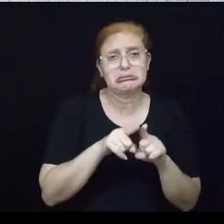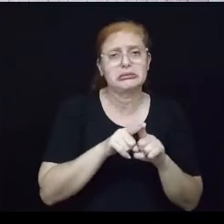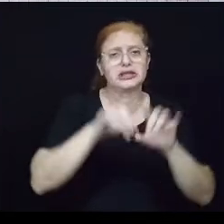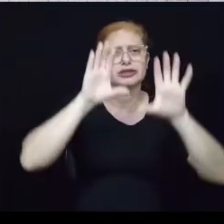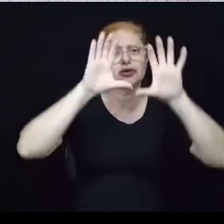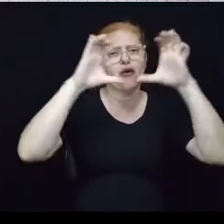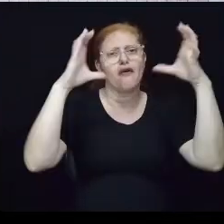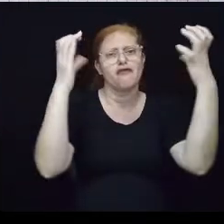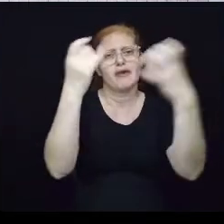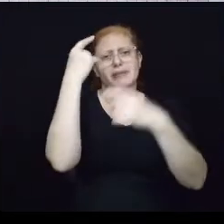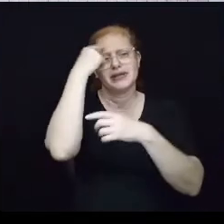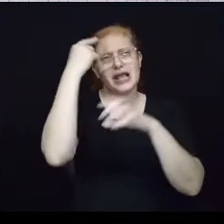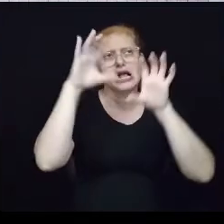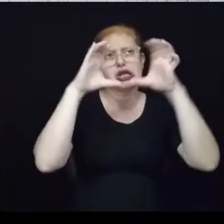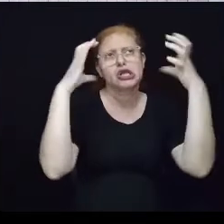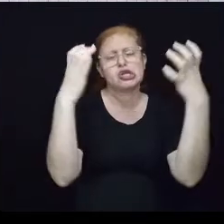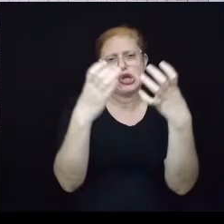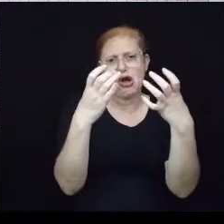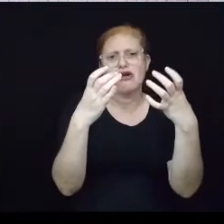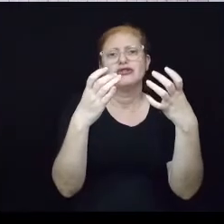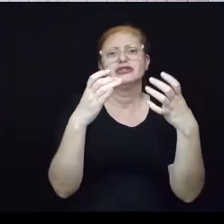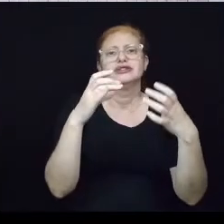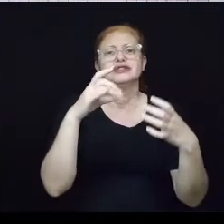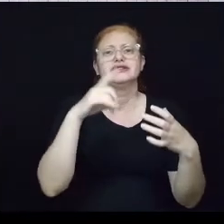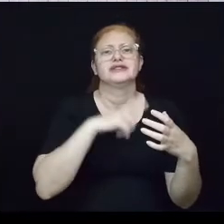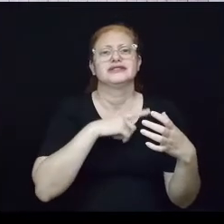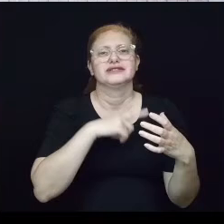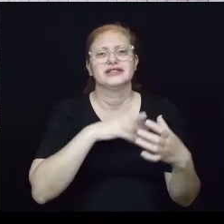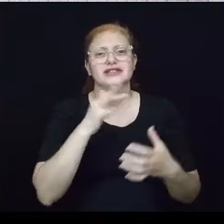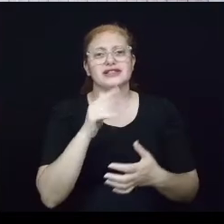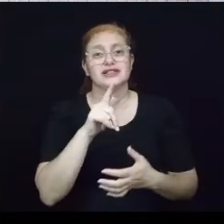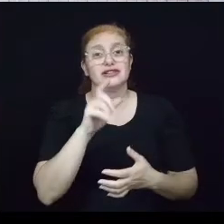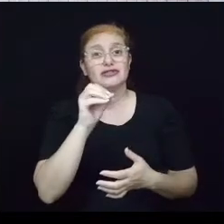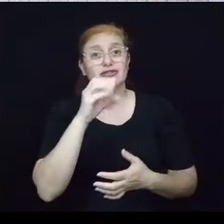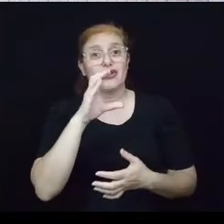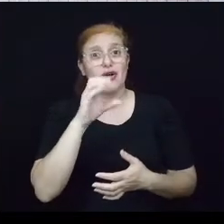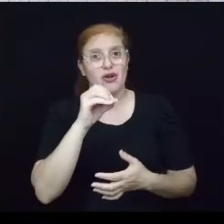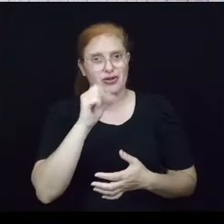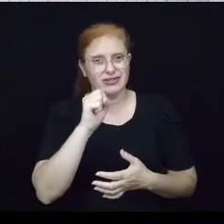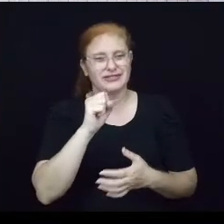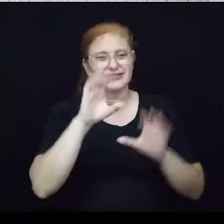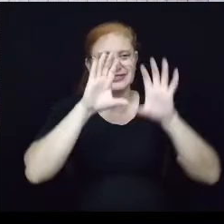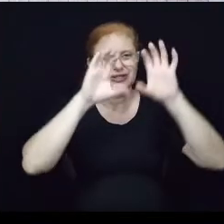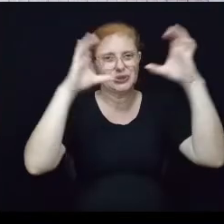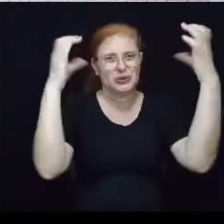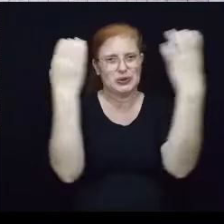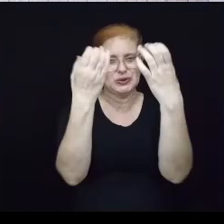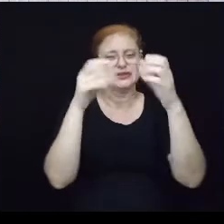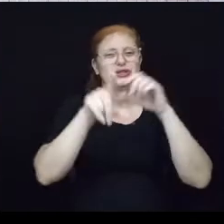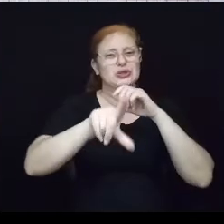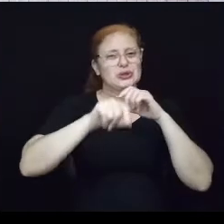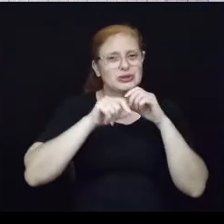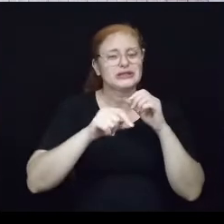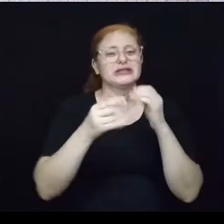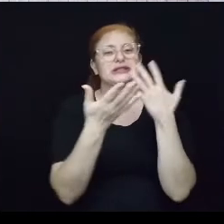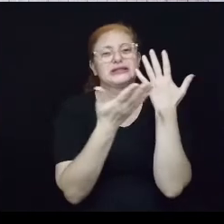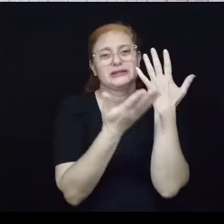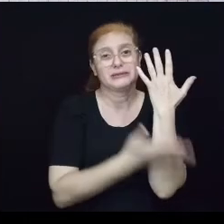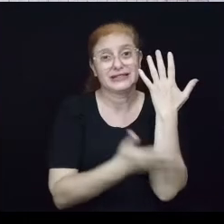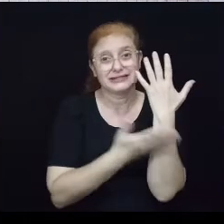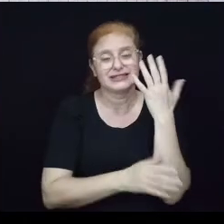é a nuvem, né? Eu sempre pensei na nuvem, tipo um cúmulos, que tem aqueles flocos de nuvem, né? Então, tem escolhi a madeira clara também.